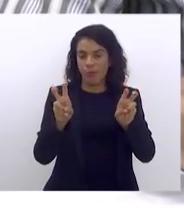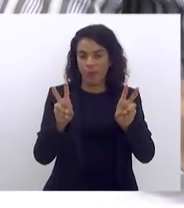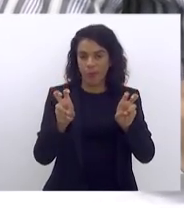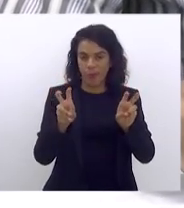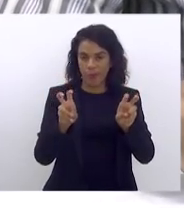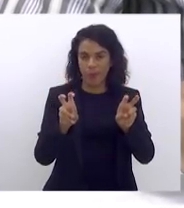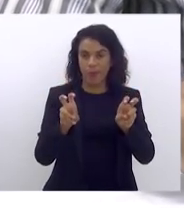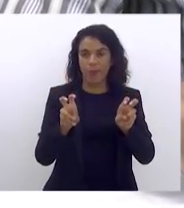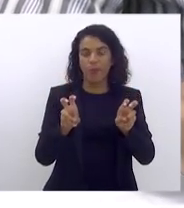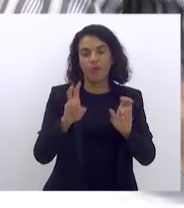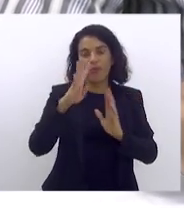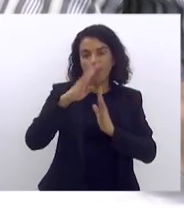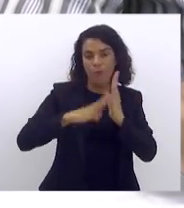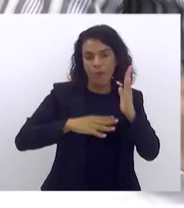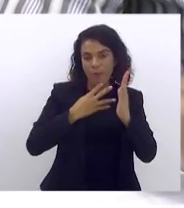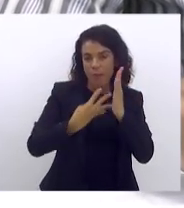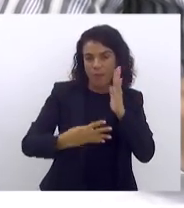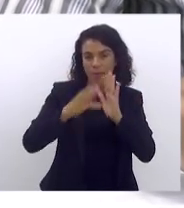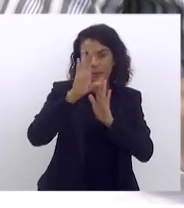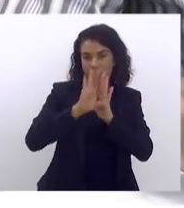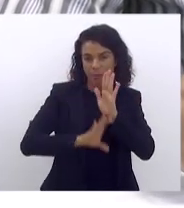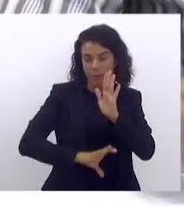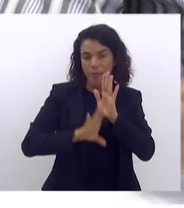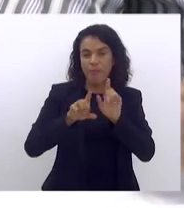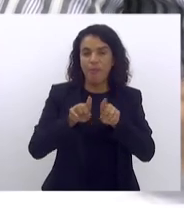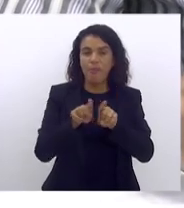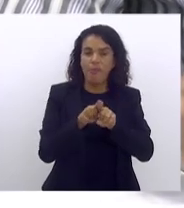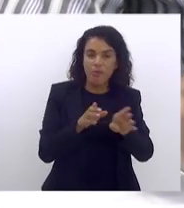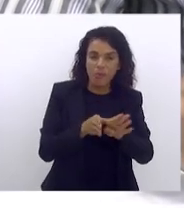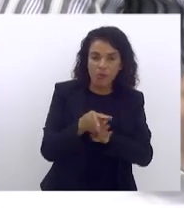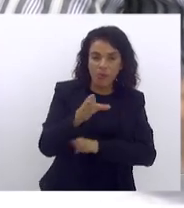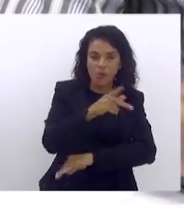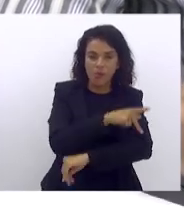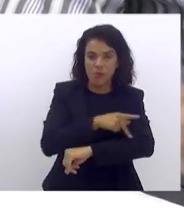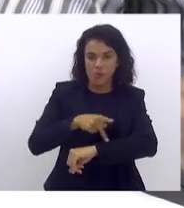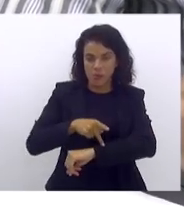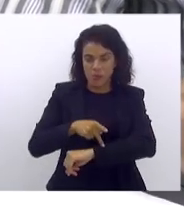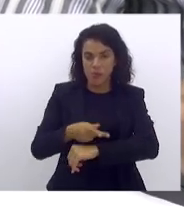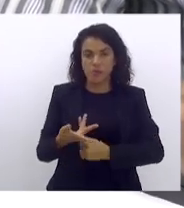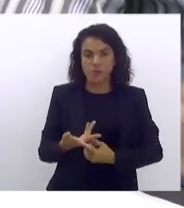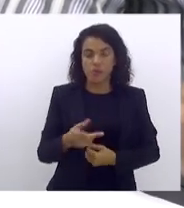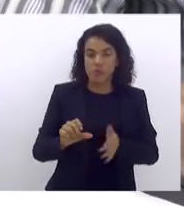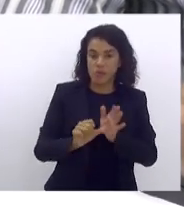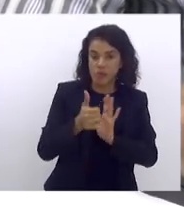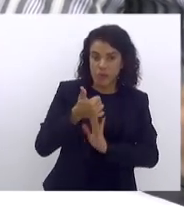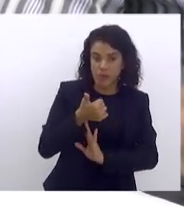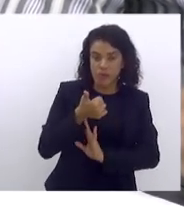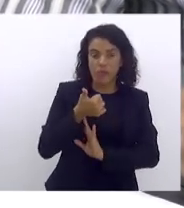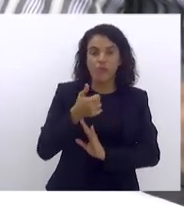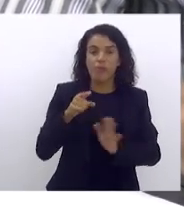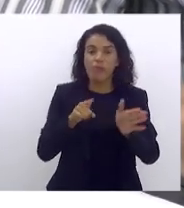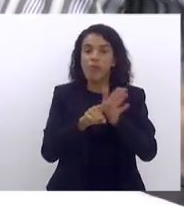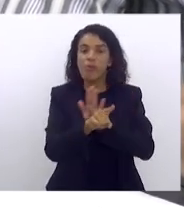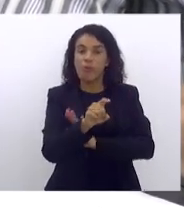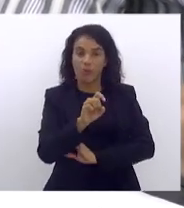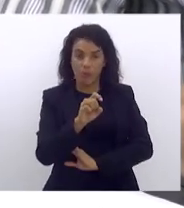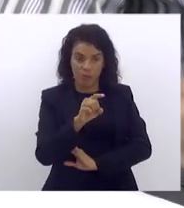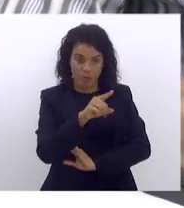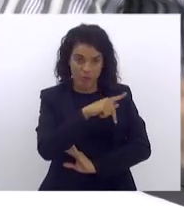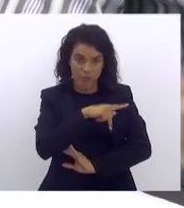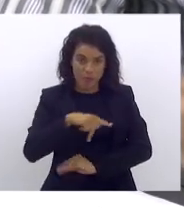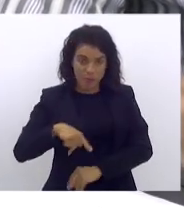as grades e as orientações pedagógicas. Ou seja, então, primeiro eu pergunto se Vossa